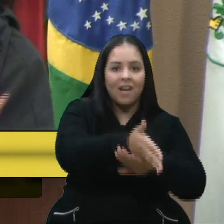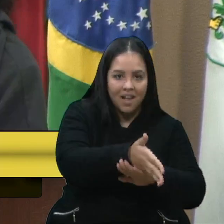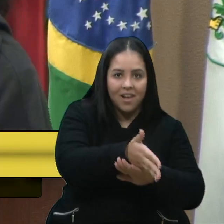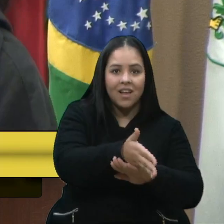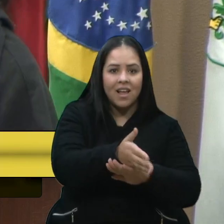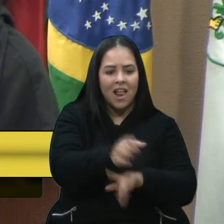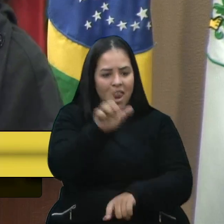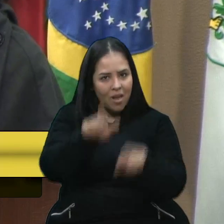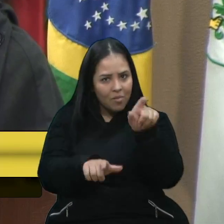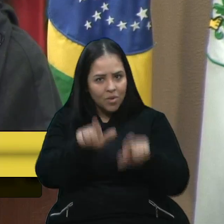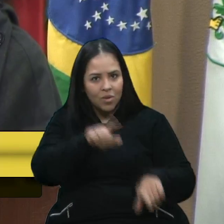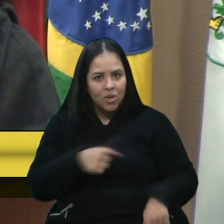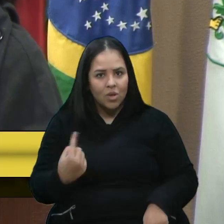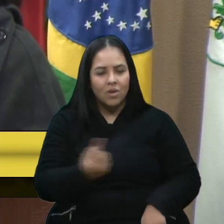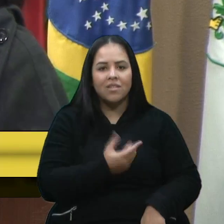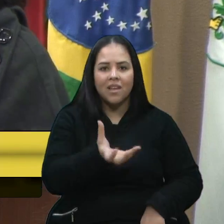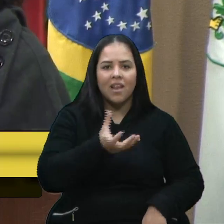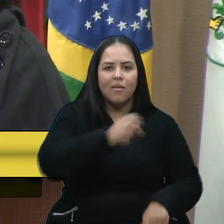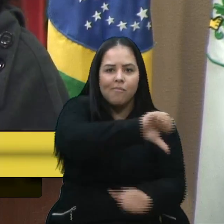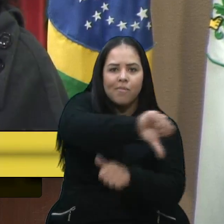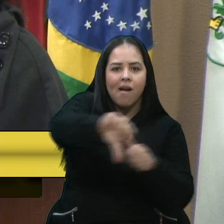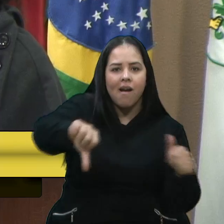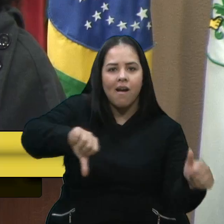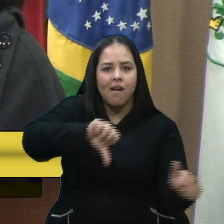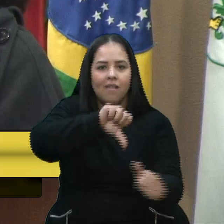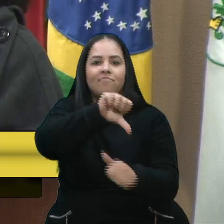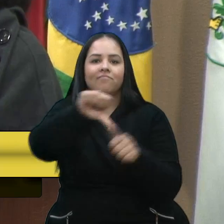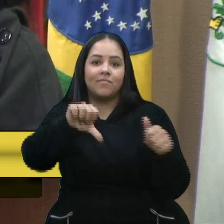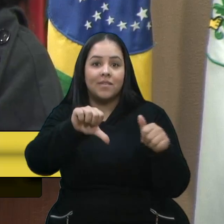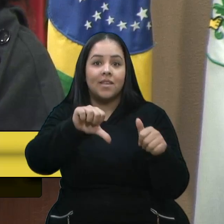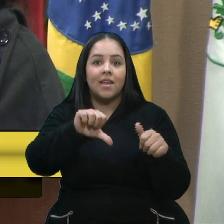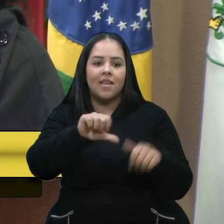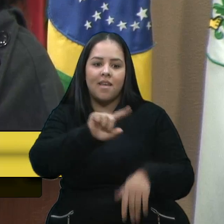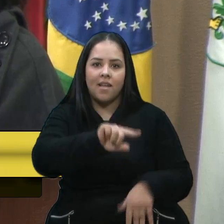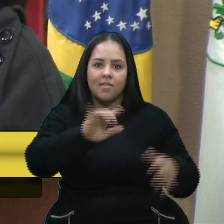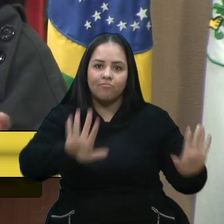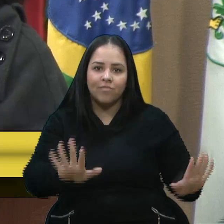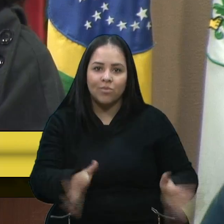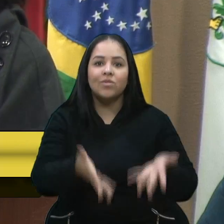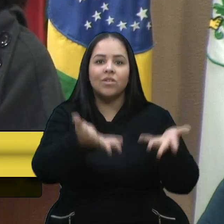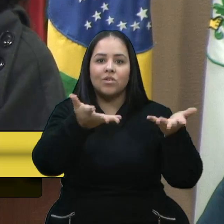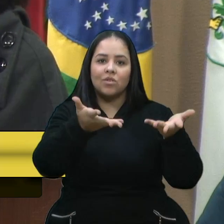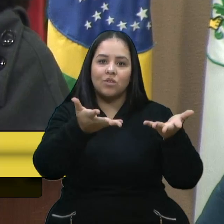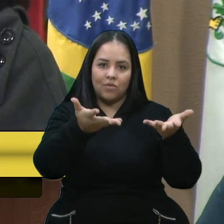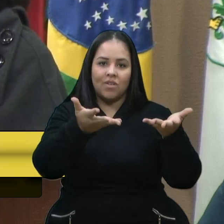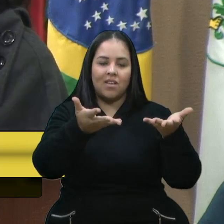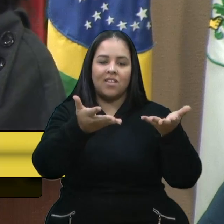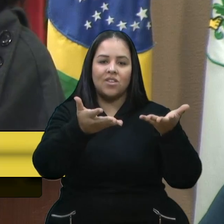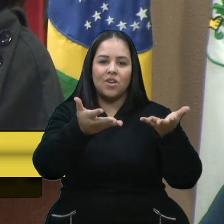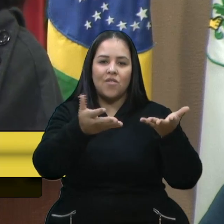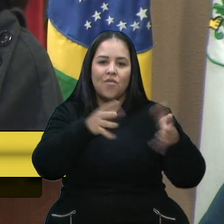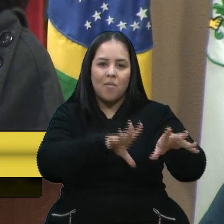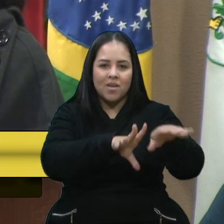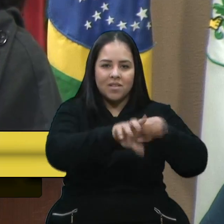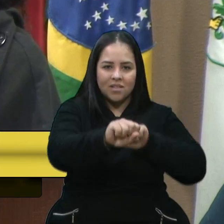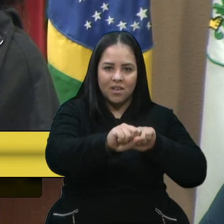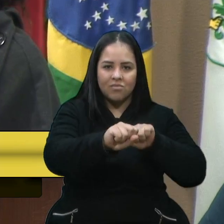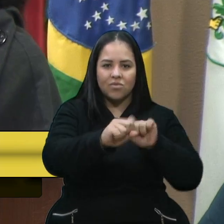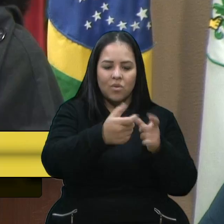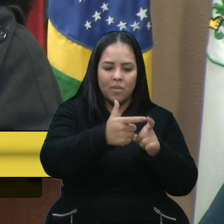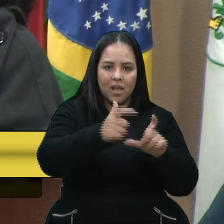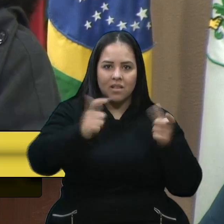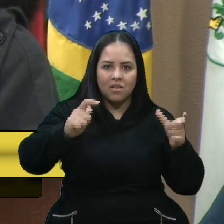queremos tanto transformar. Então, o incentivo à formação, o incentivo de ampliação de